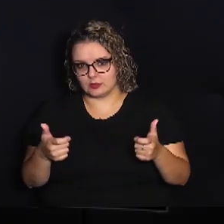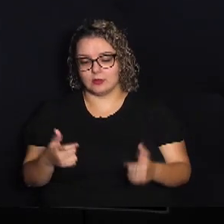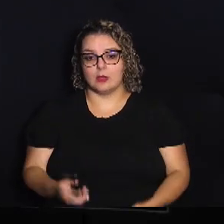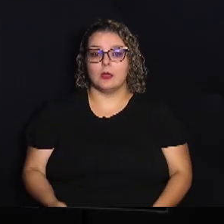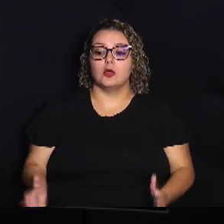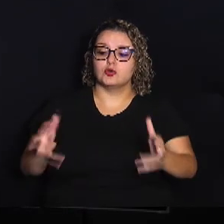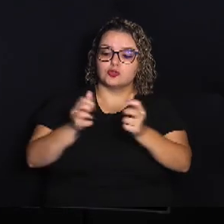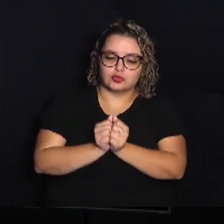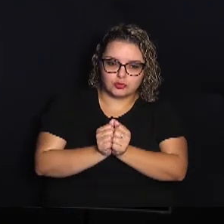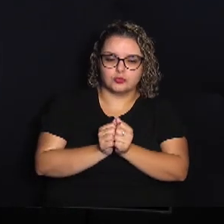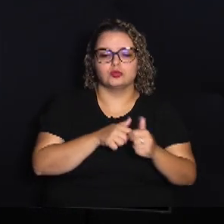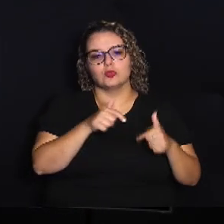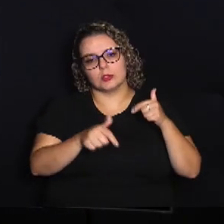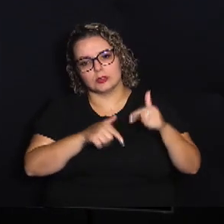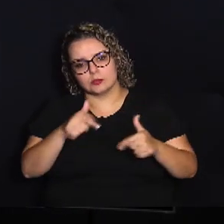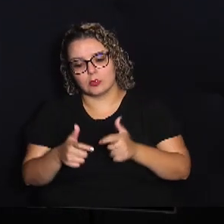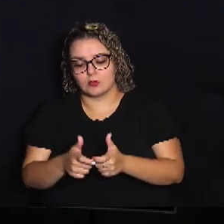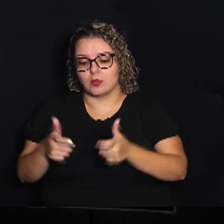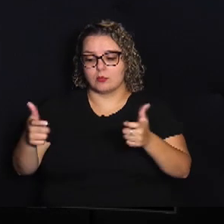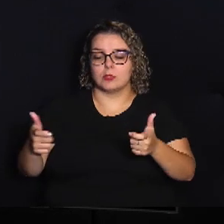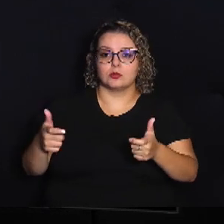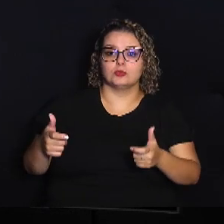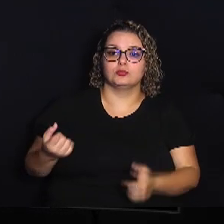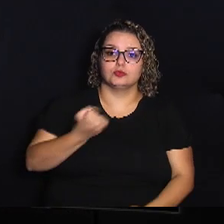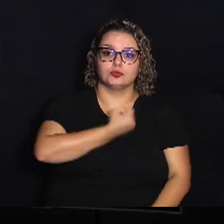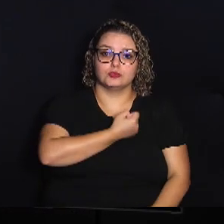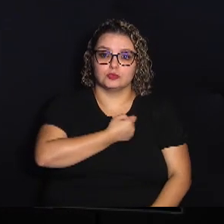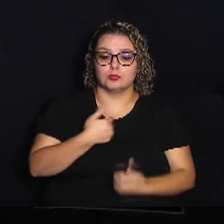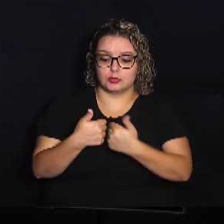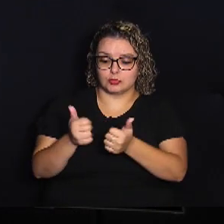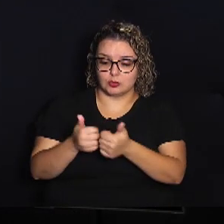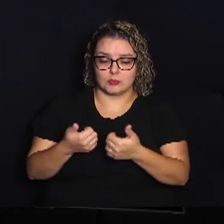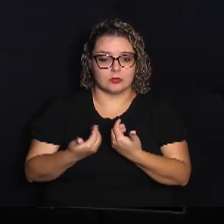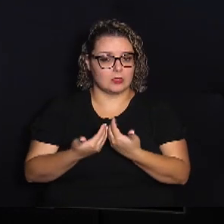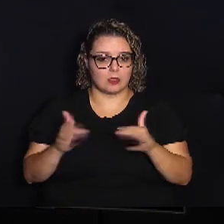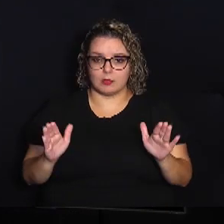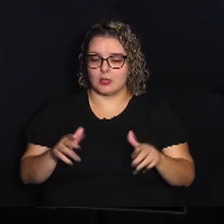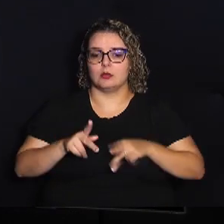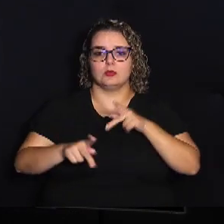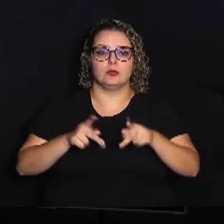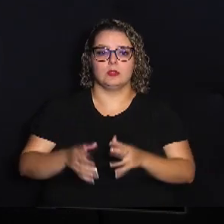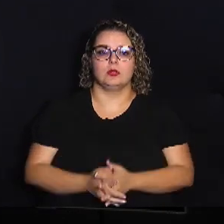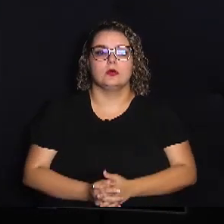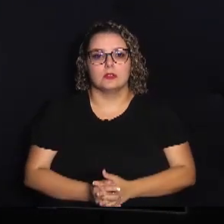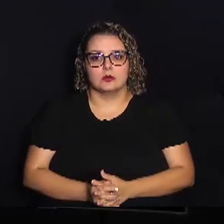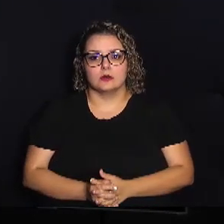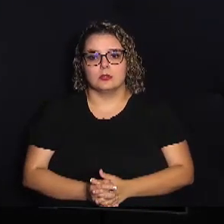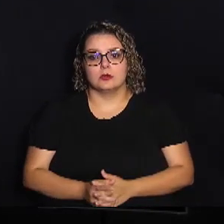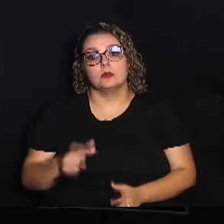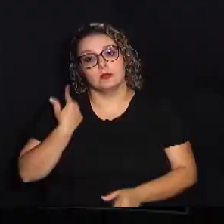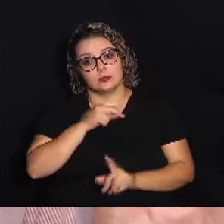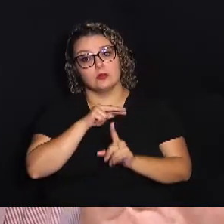percebe que acoplado a operação vai ser aumentado o número de veículos que vai ser colocado à disposição da população